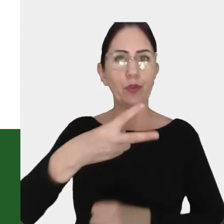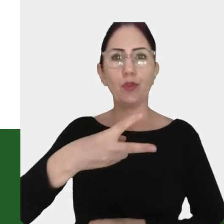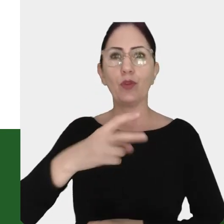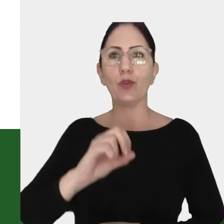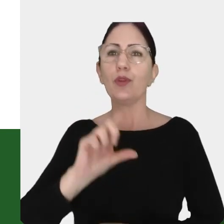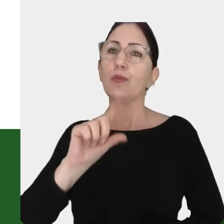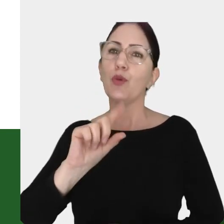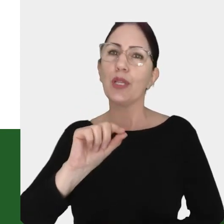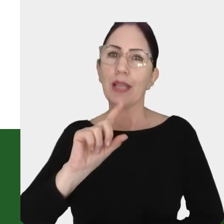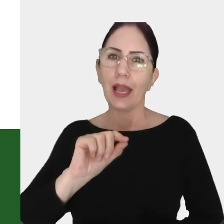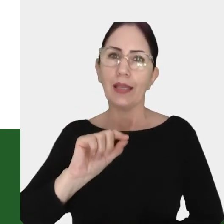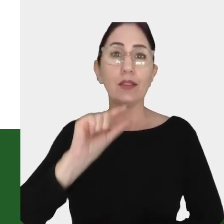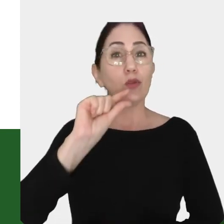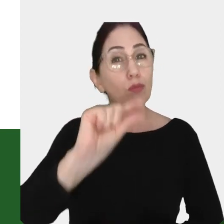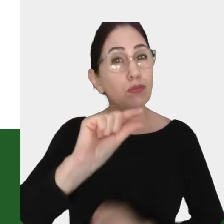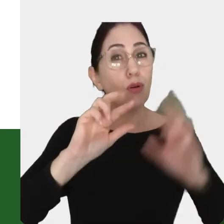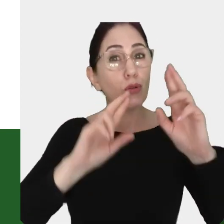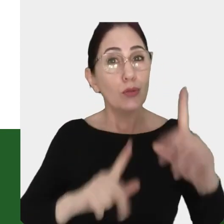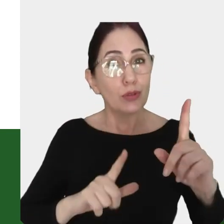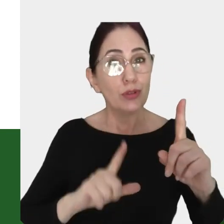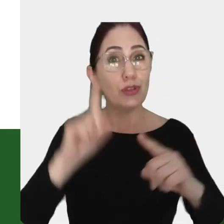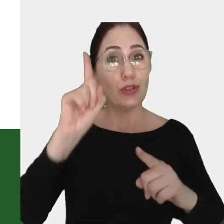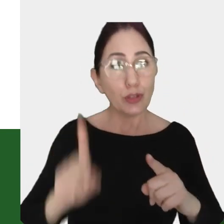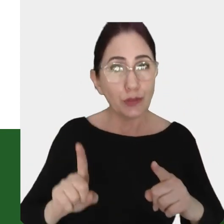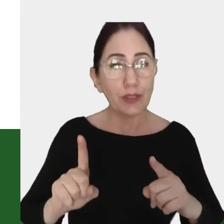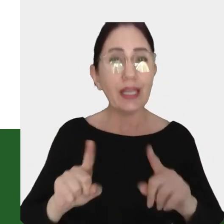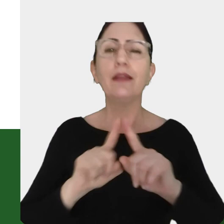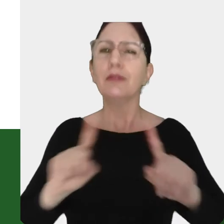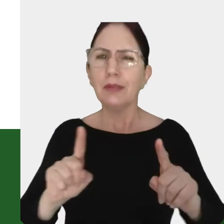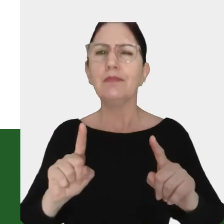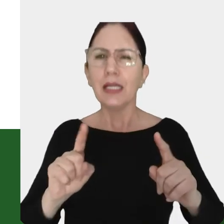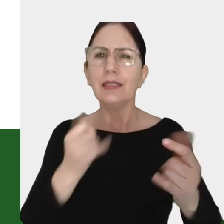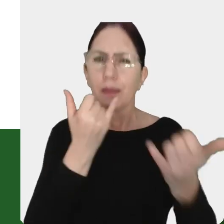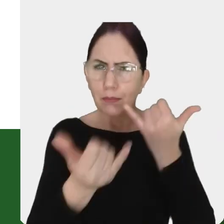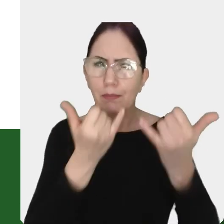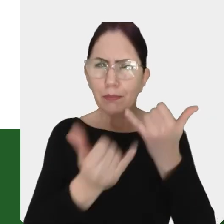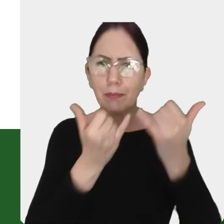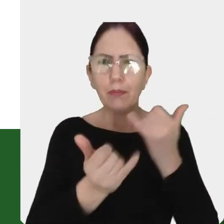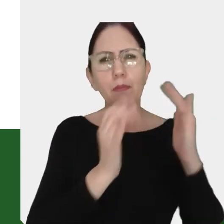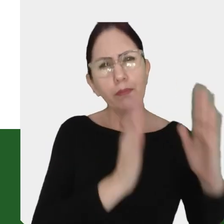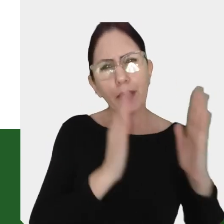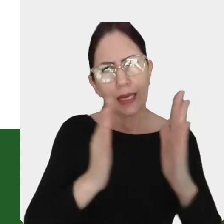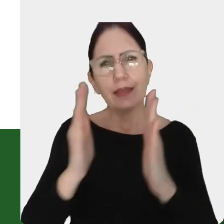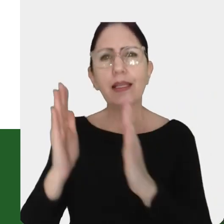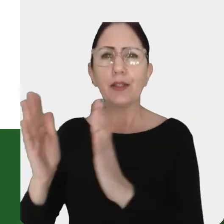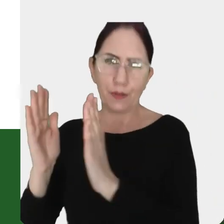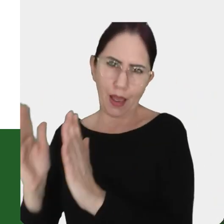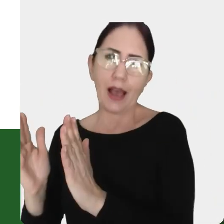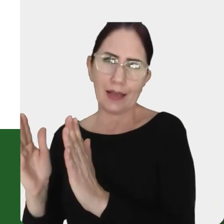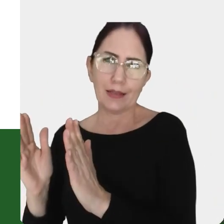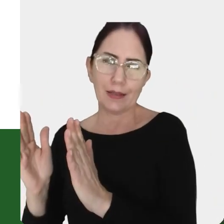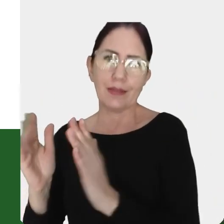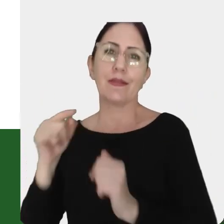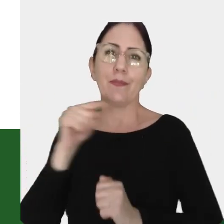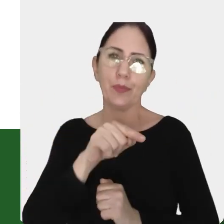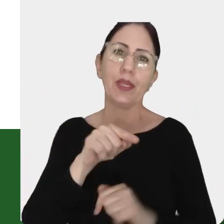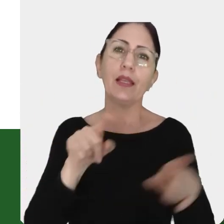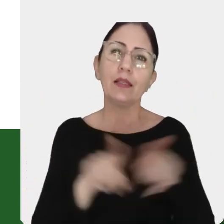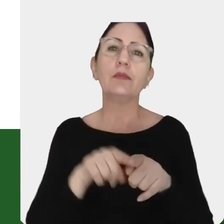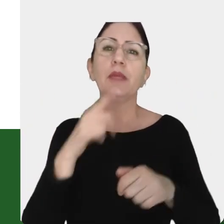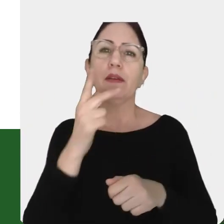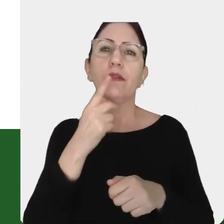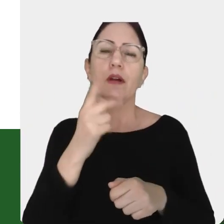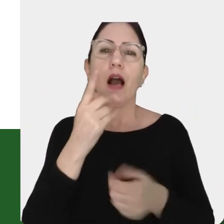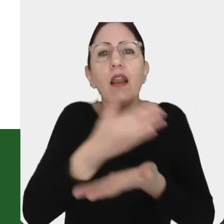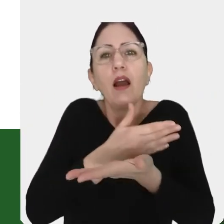maneira aqui que é concebido, mas é basicamente, as fases basicamente não mudam muito. Então, ele também fala de